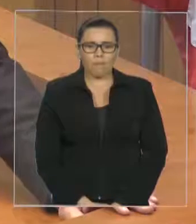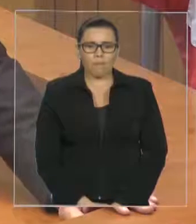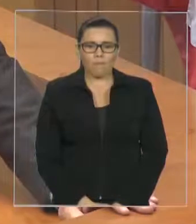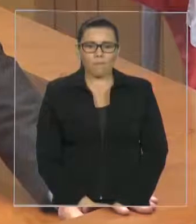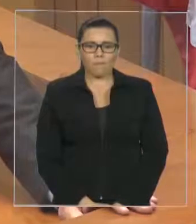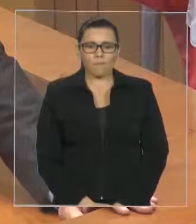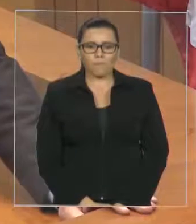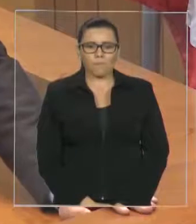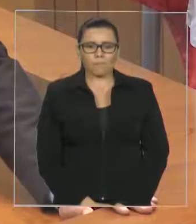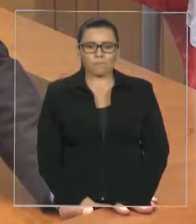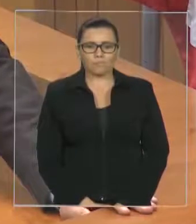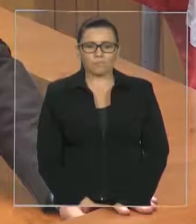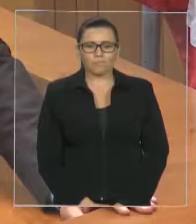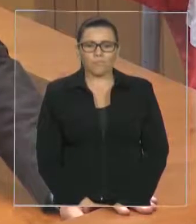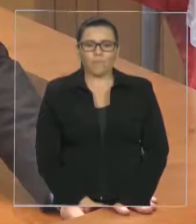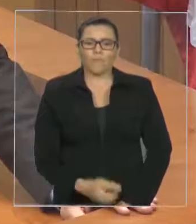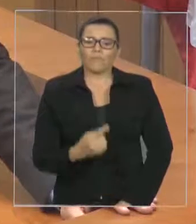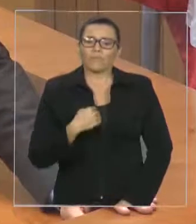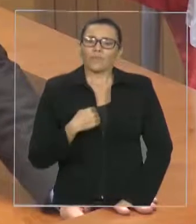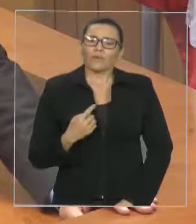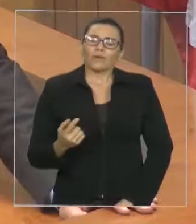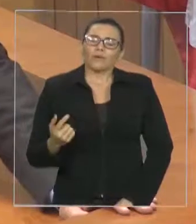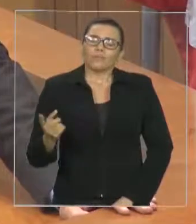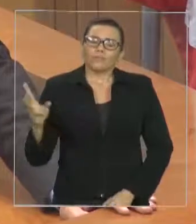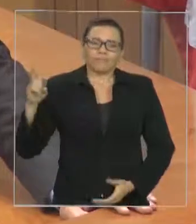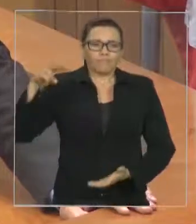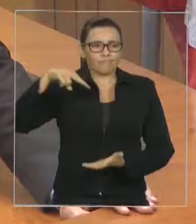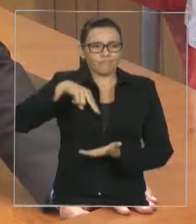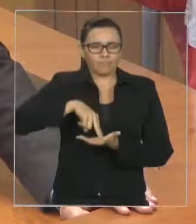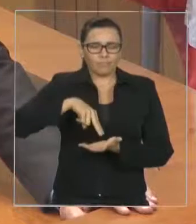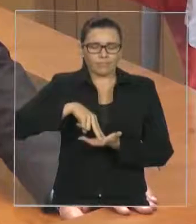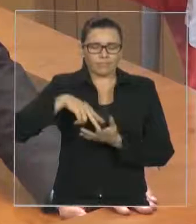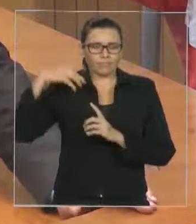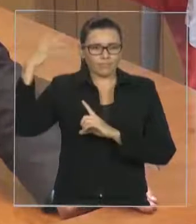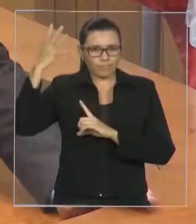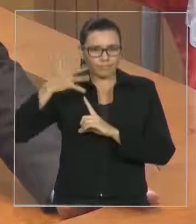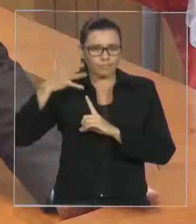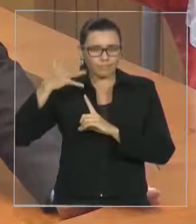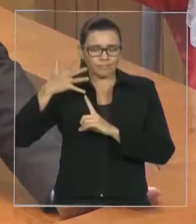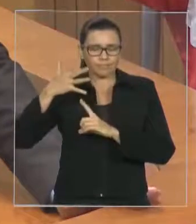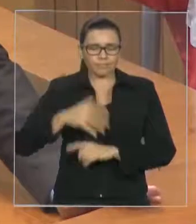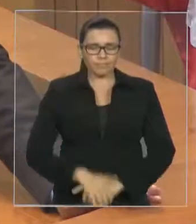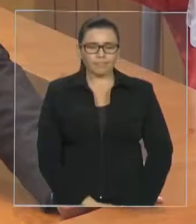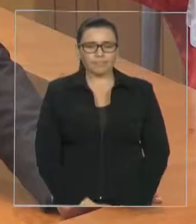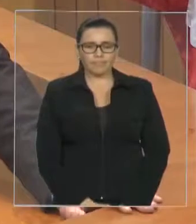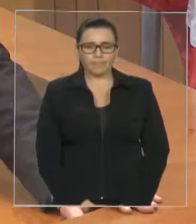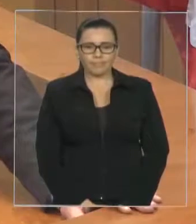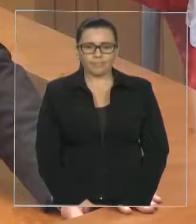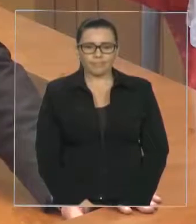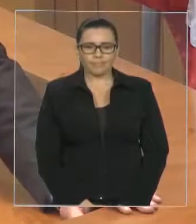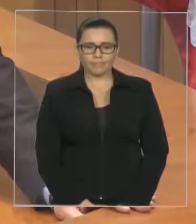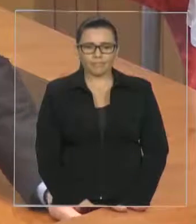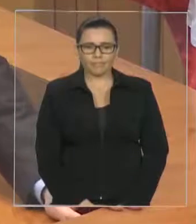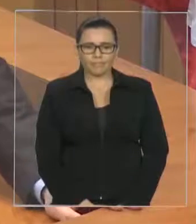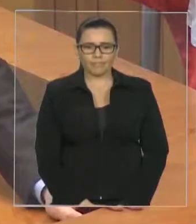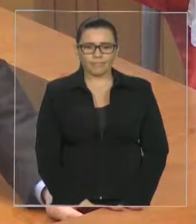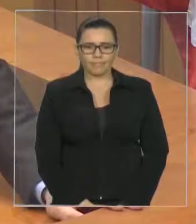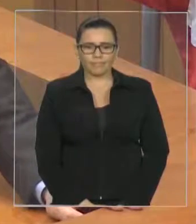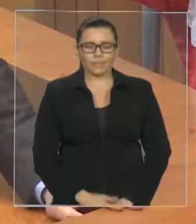eu retorno aqui a esta tribuna para falar do Campeonato Maranhense.